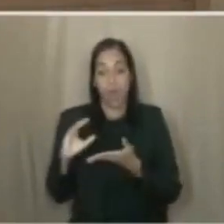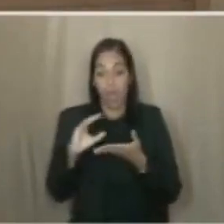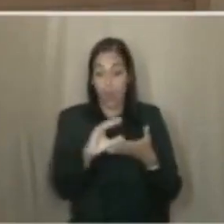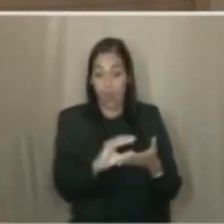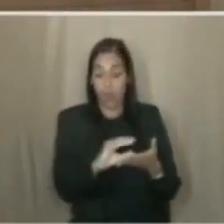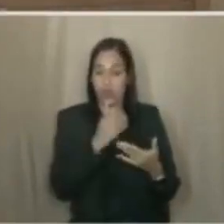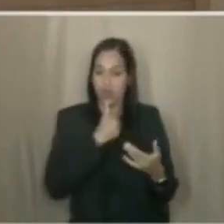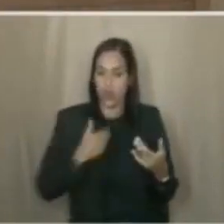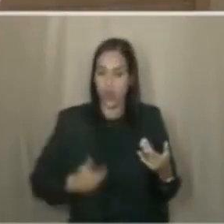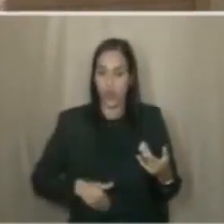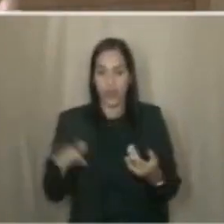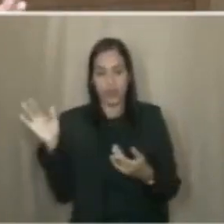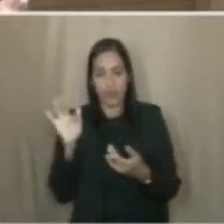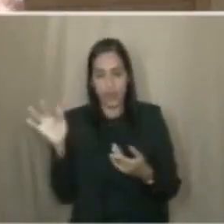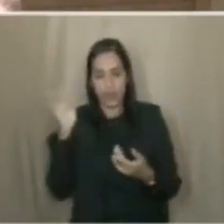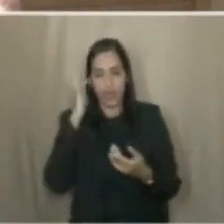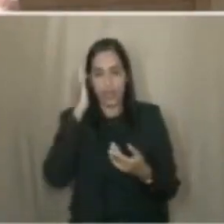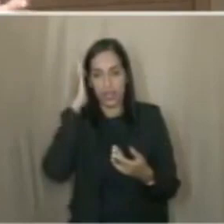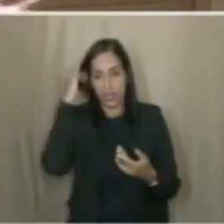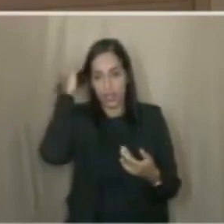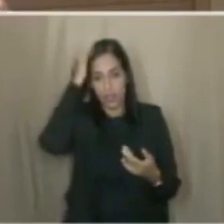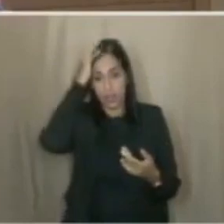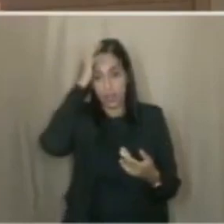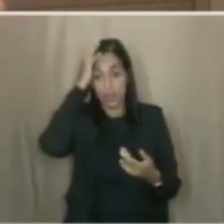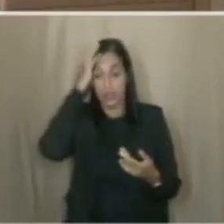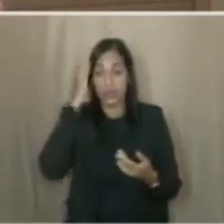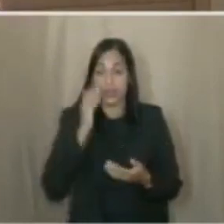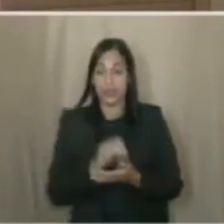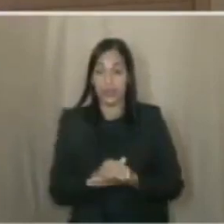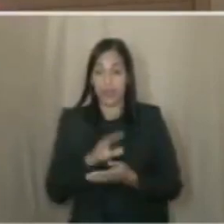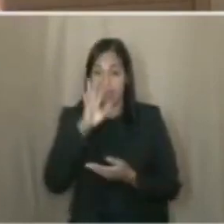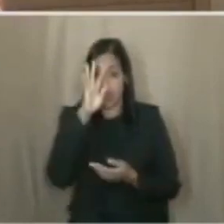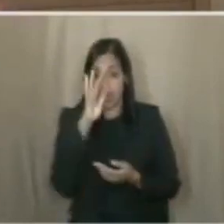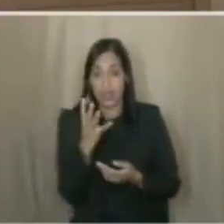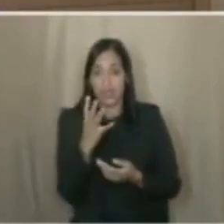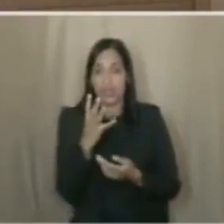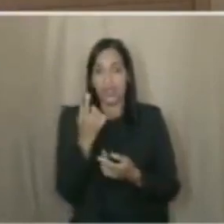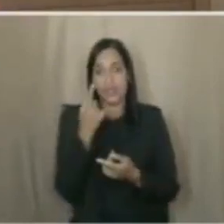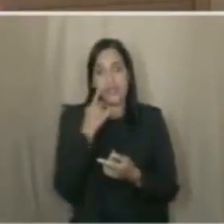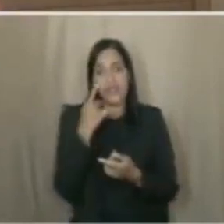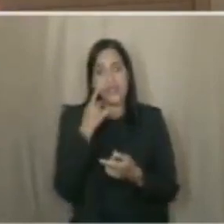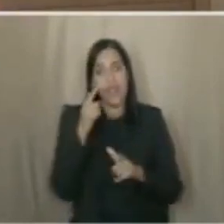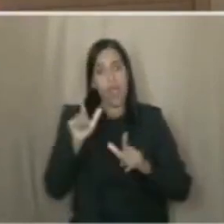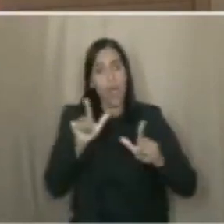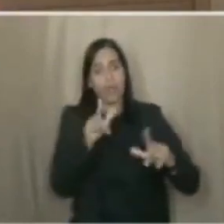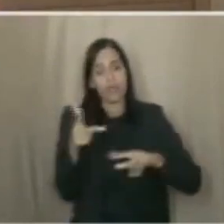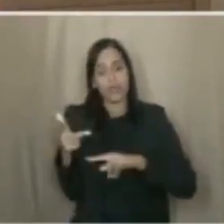está nos utilizando, ela decide assistir um filme